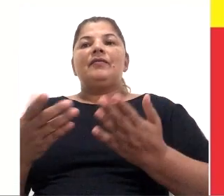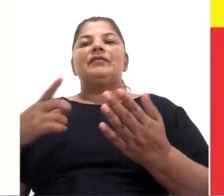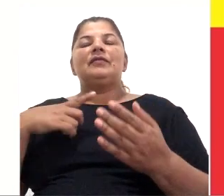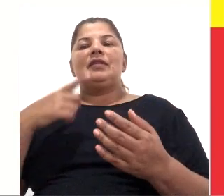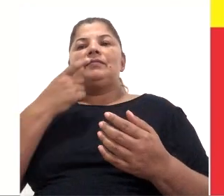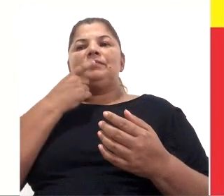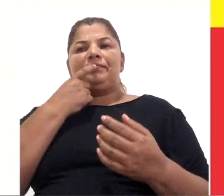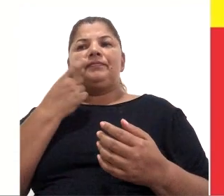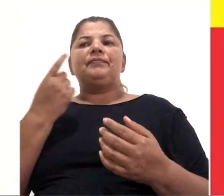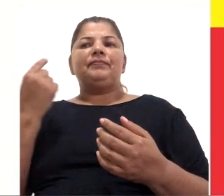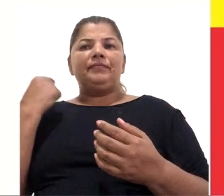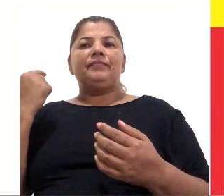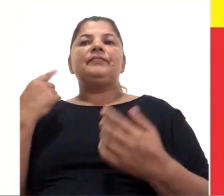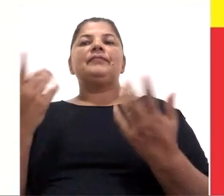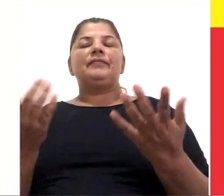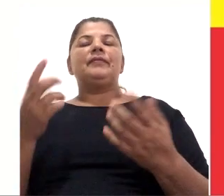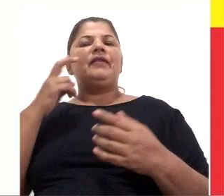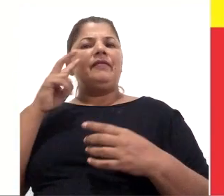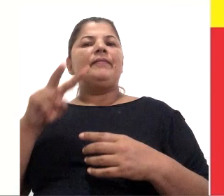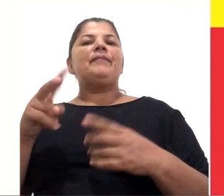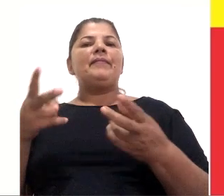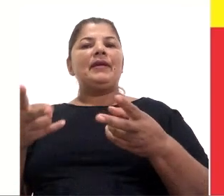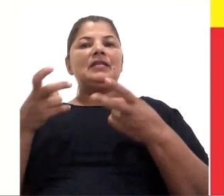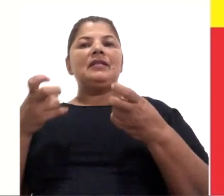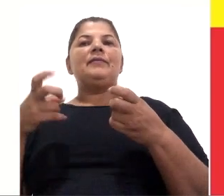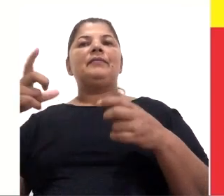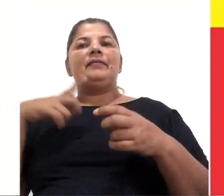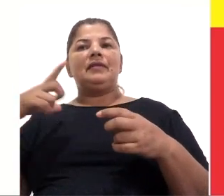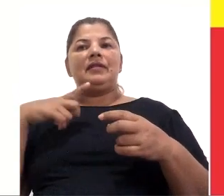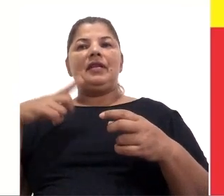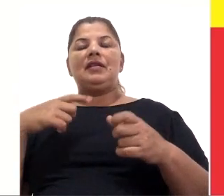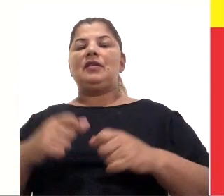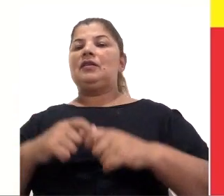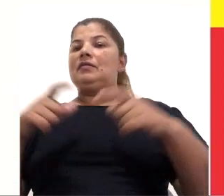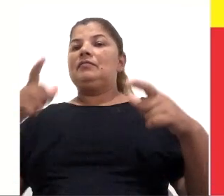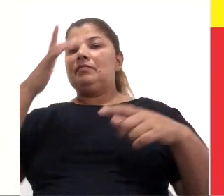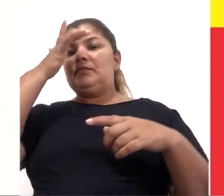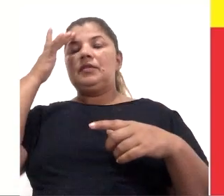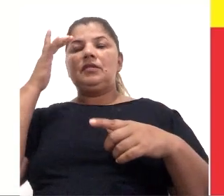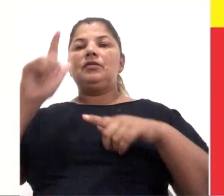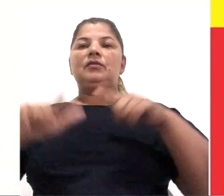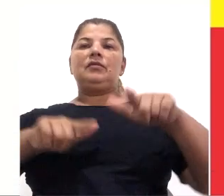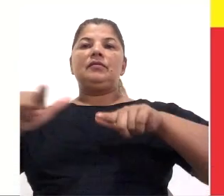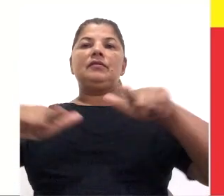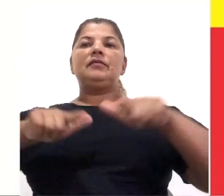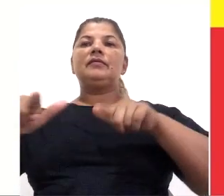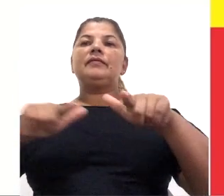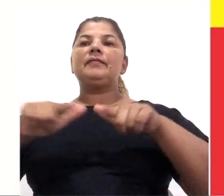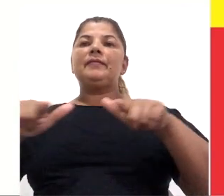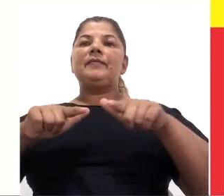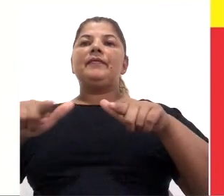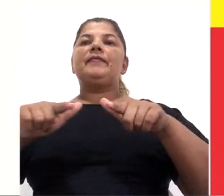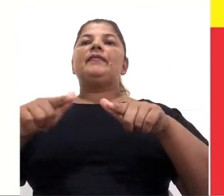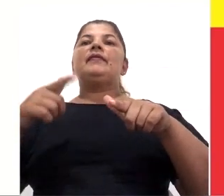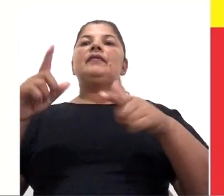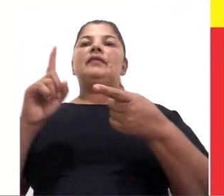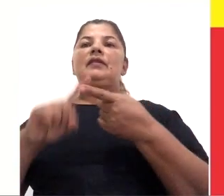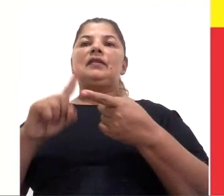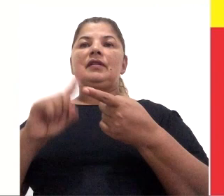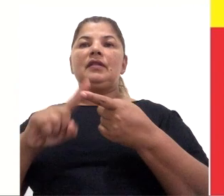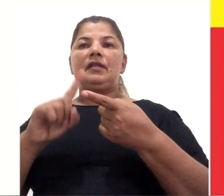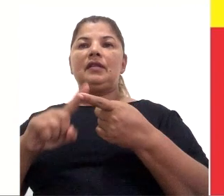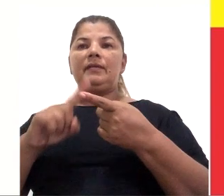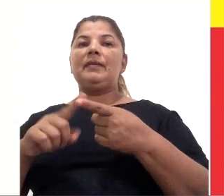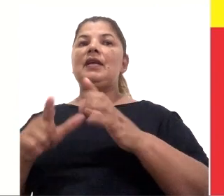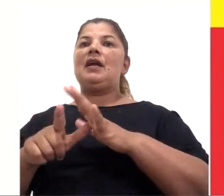veículo recente, nossa, e a gente vai vendo que existe também uma grande quantidade de trabalhadores, não tantos trabalhadores